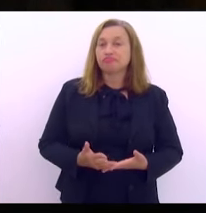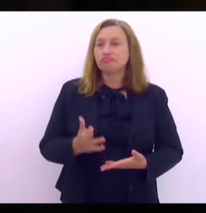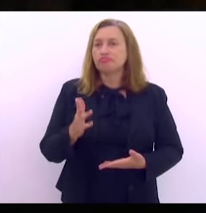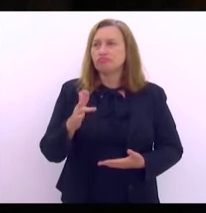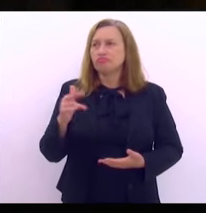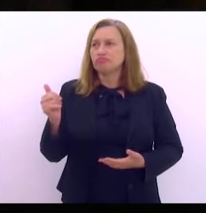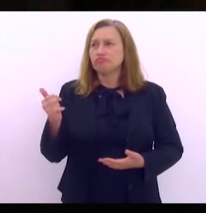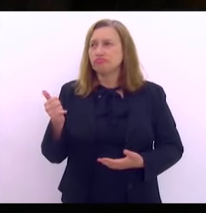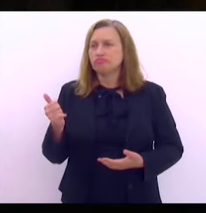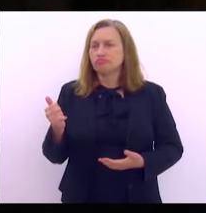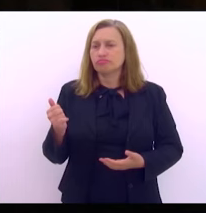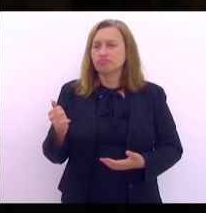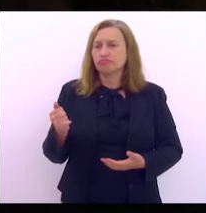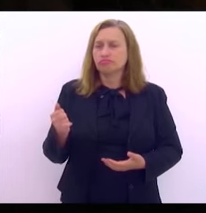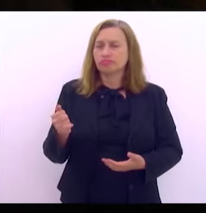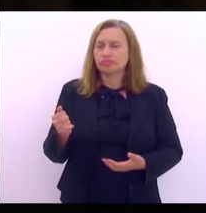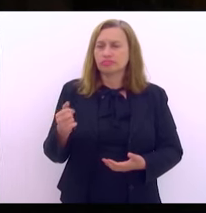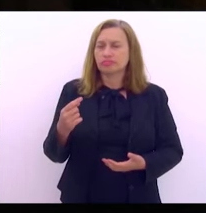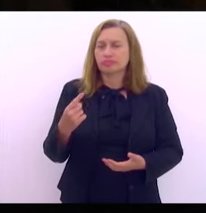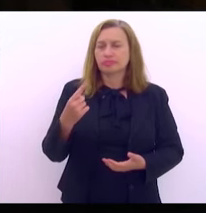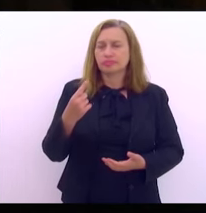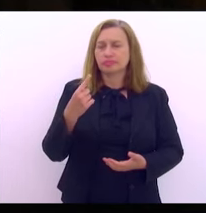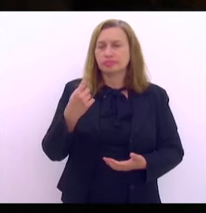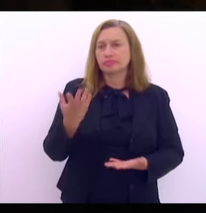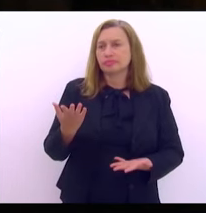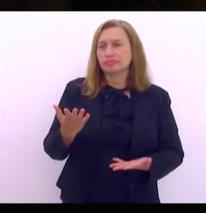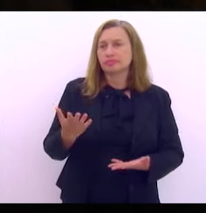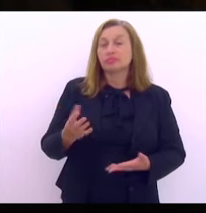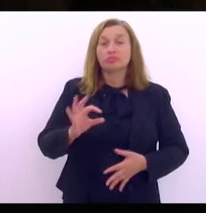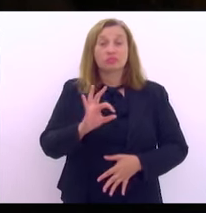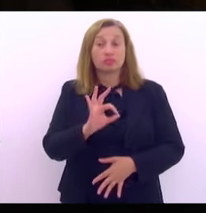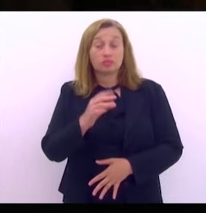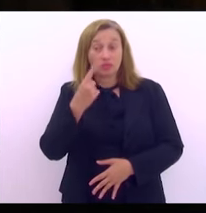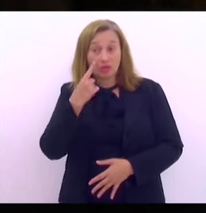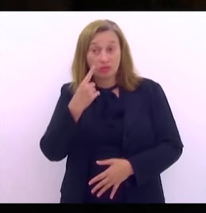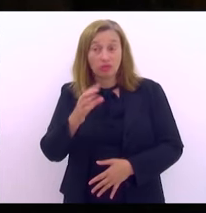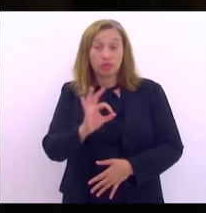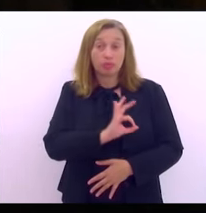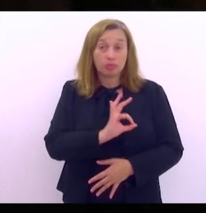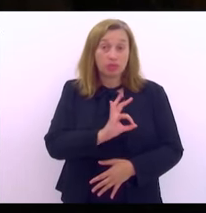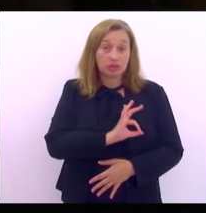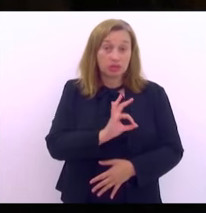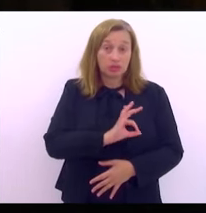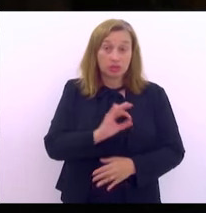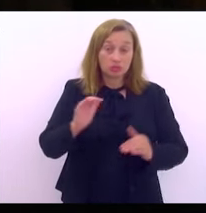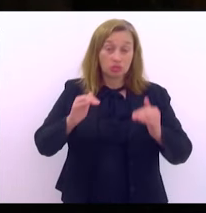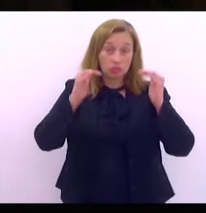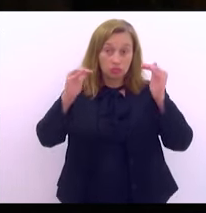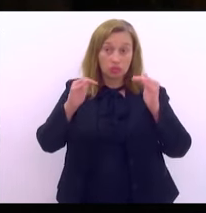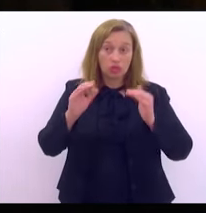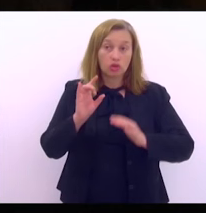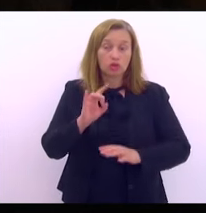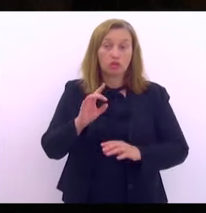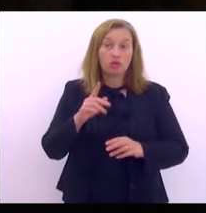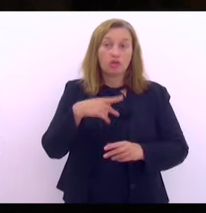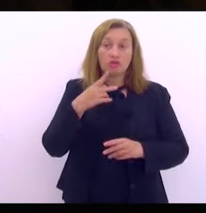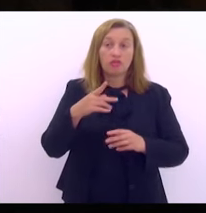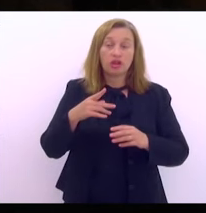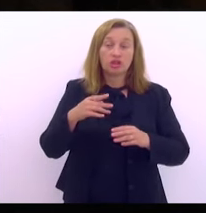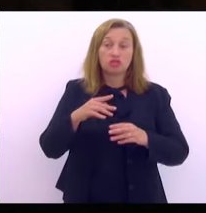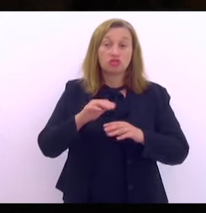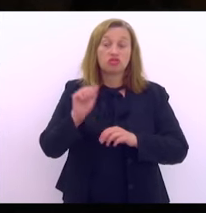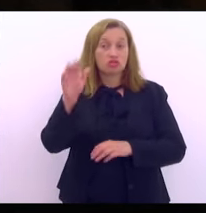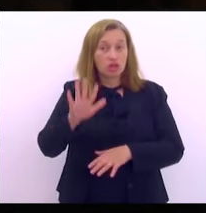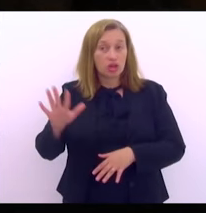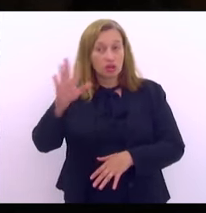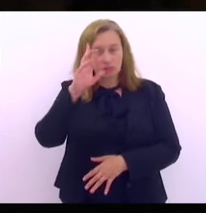pode vir da boca das autoridades policiais máximas. Estou falando no plural, senhora presidente, não